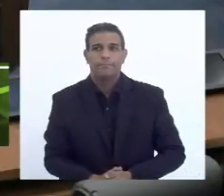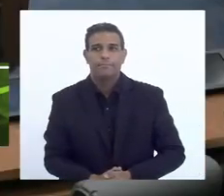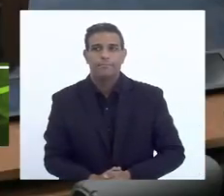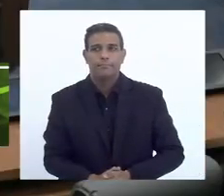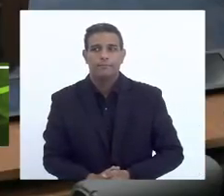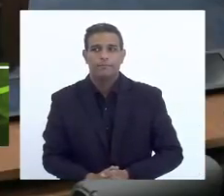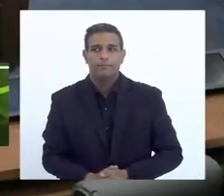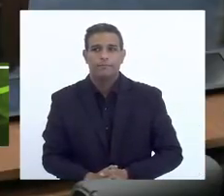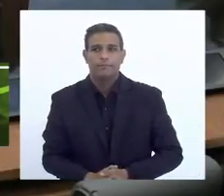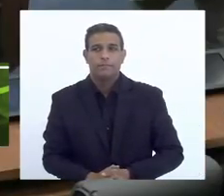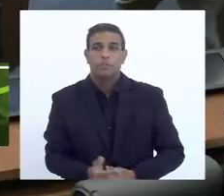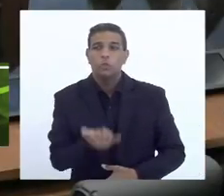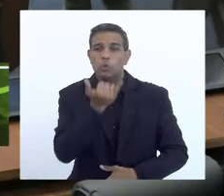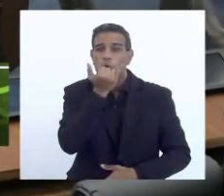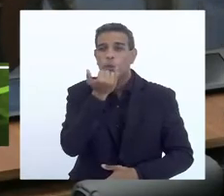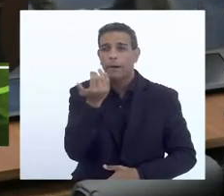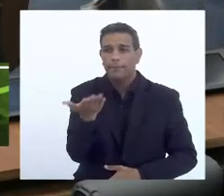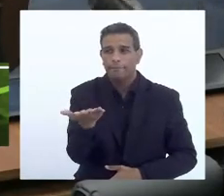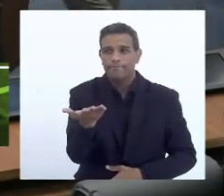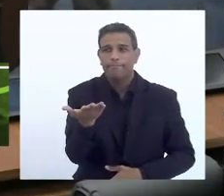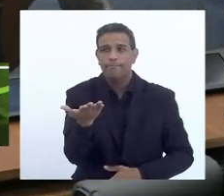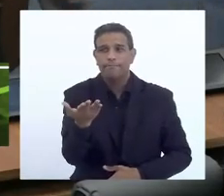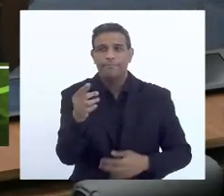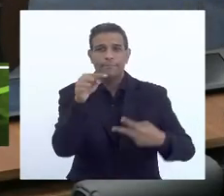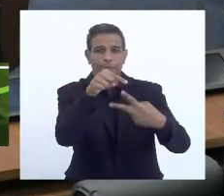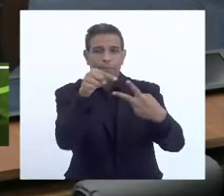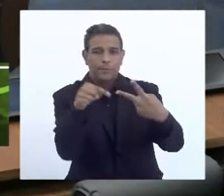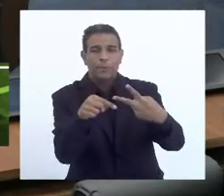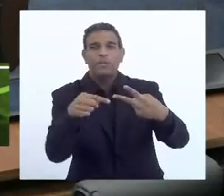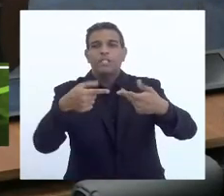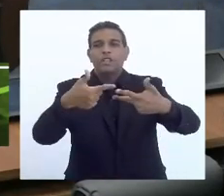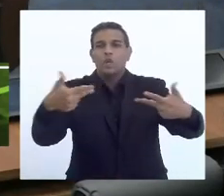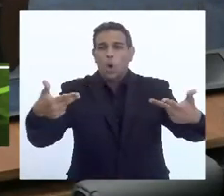Tá. Ah, desculpe. Duas coisas.